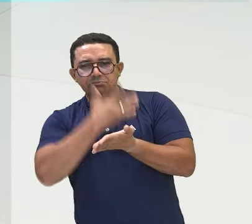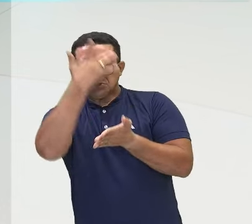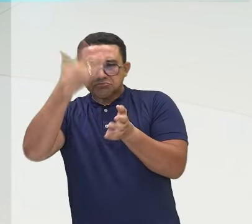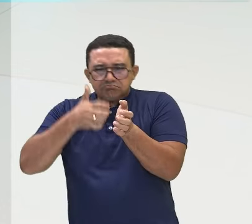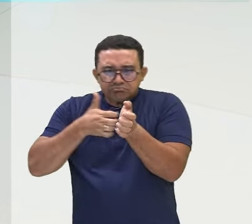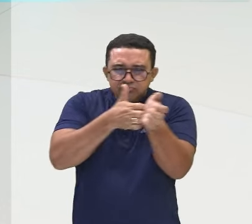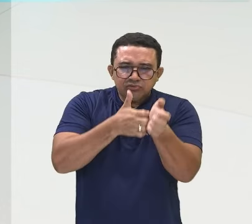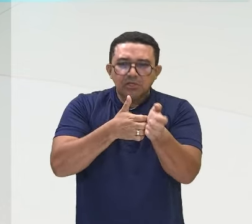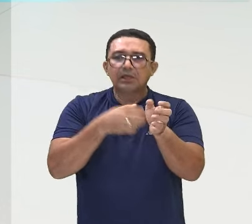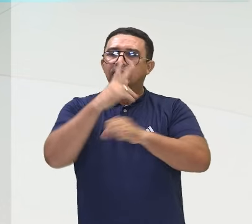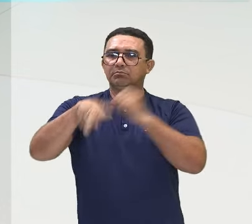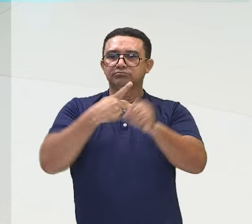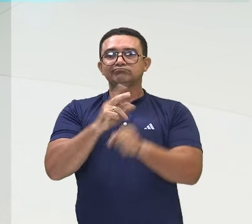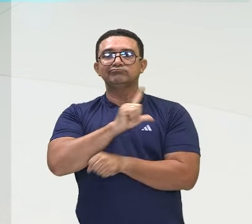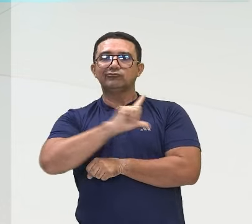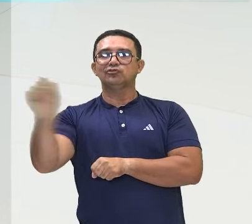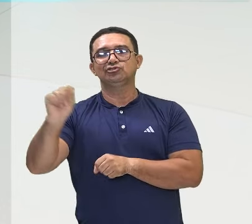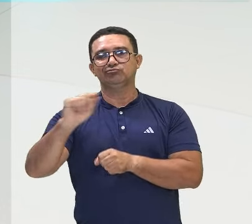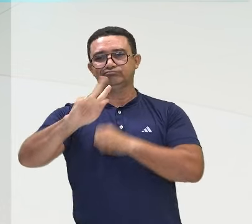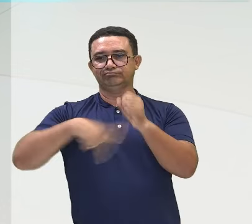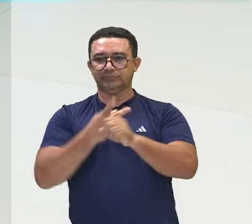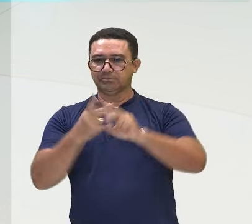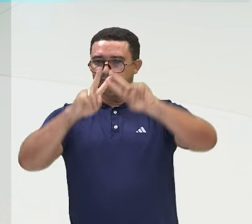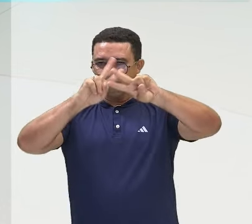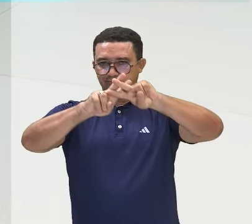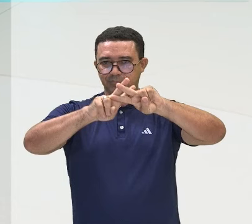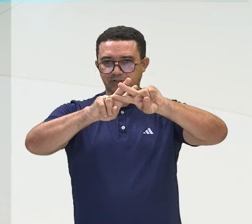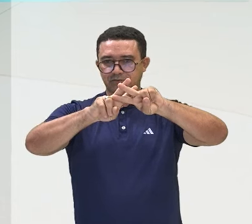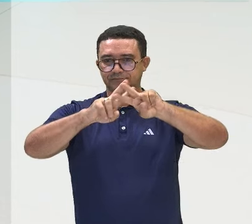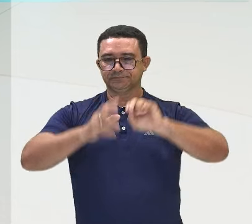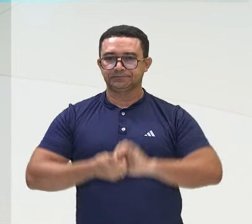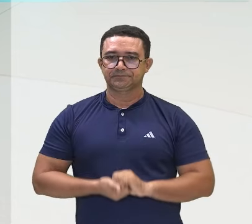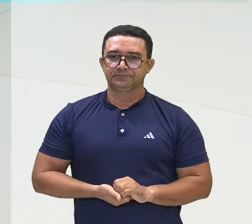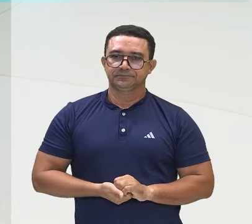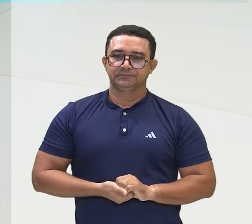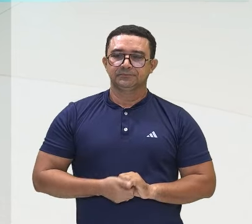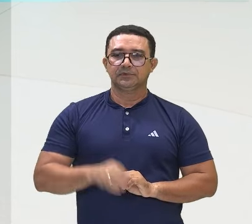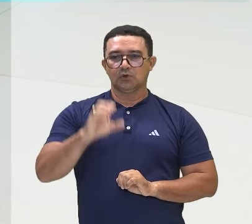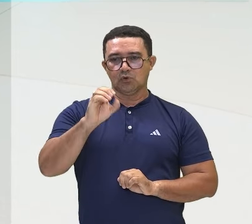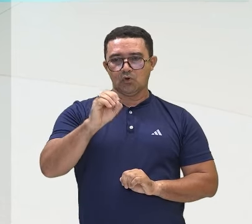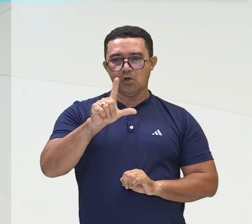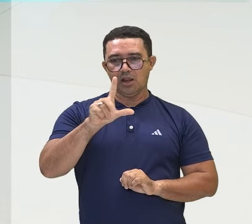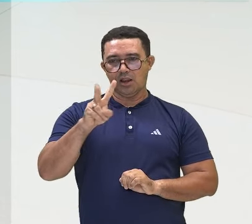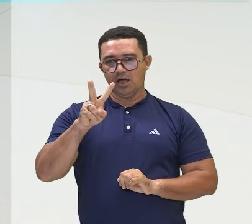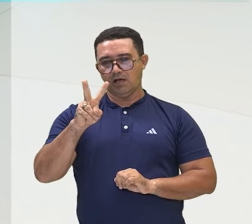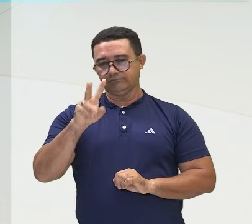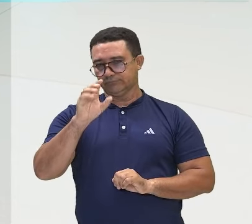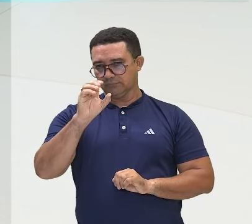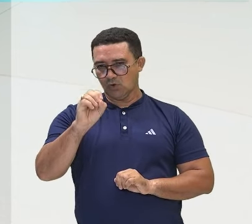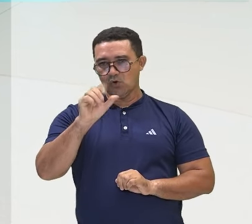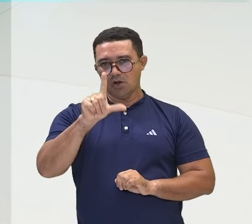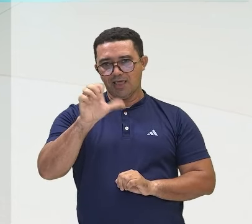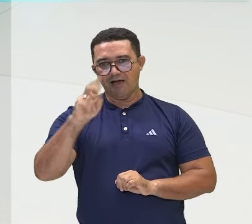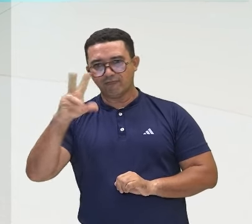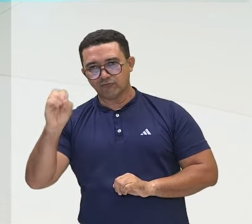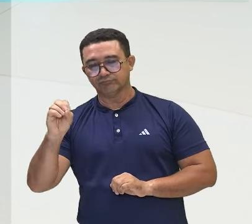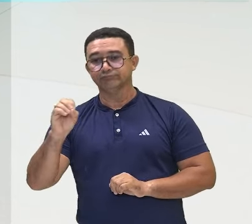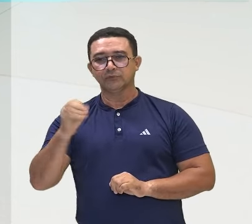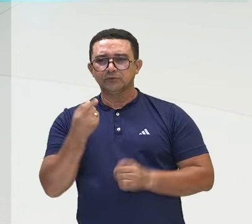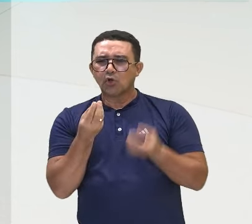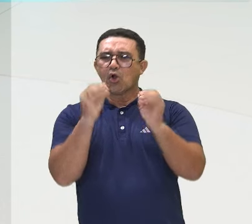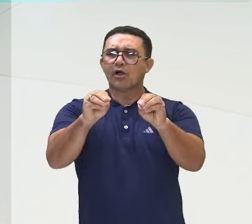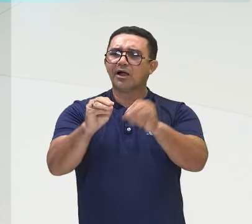ele fugiu, mas foi preso. Uma curiosidade também sobre Olavo Bilac, se você colocar aí no Google e você pesquisar